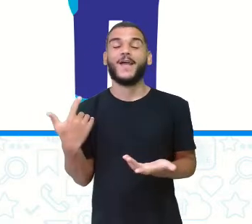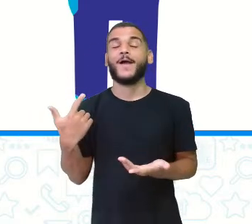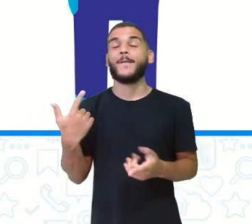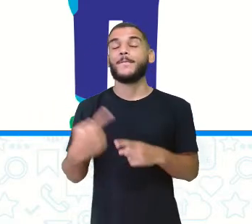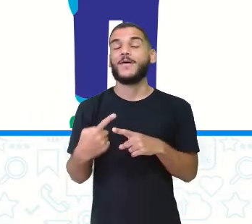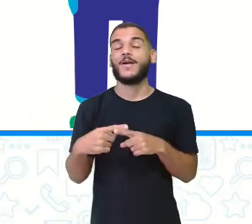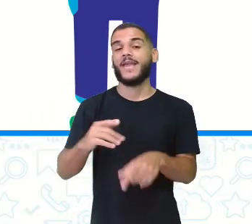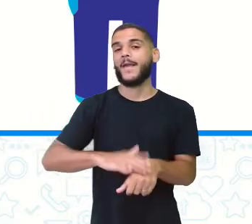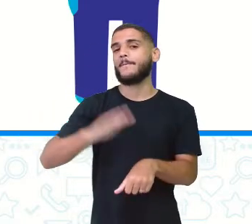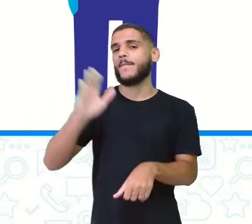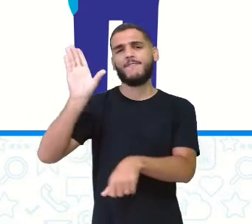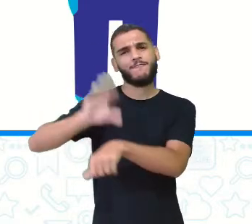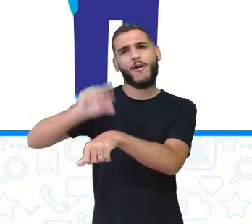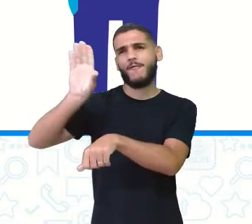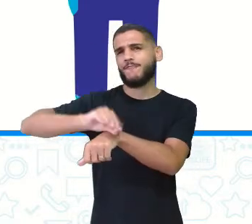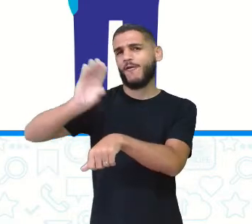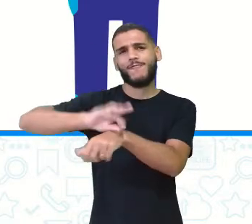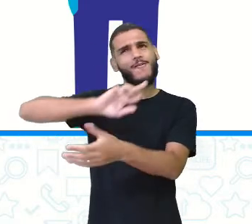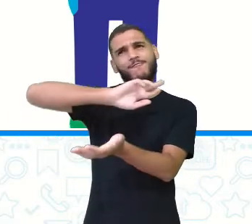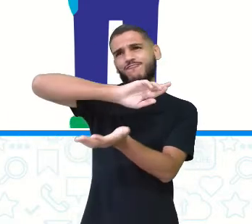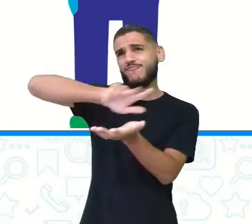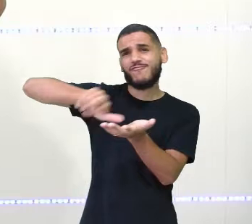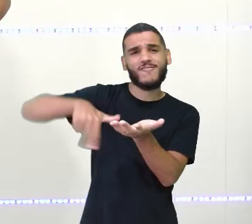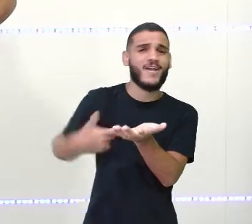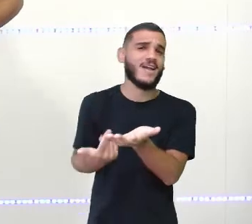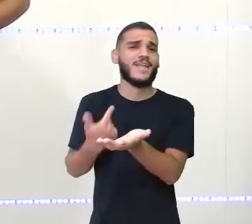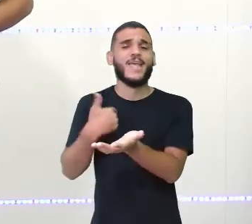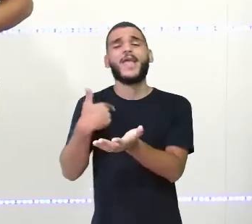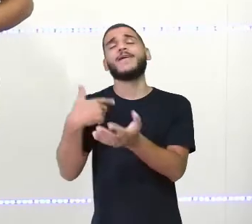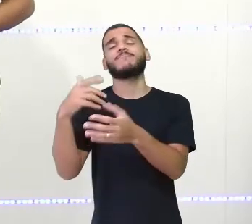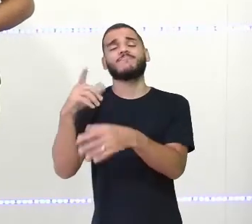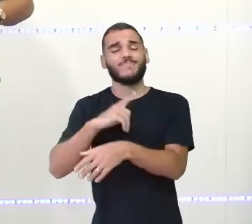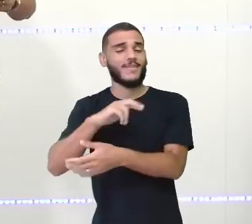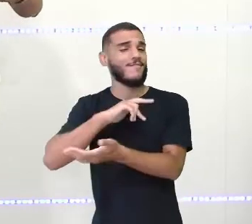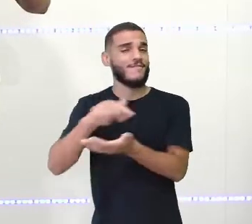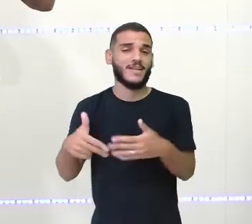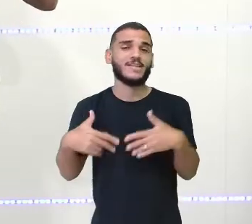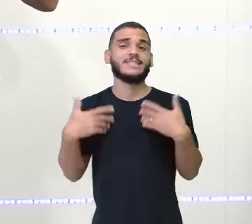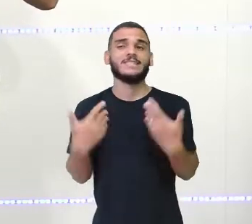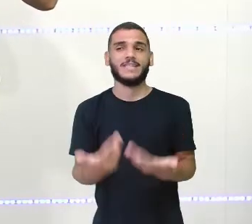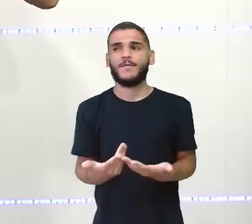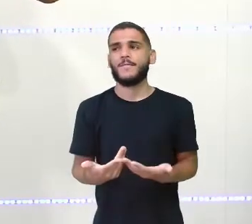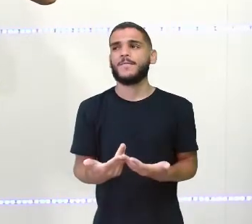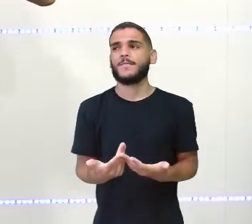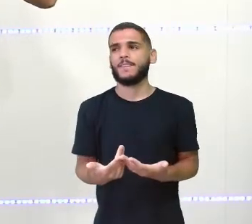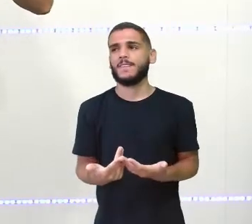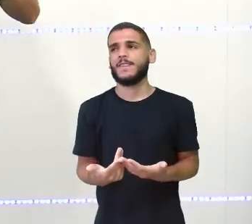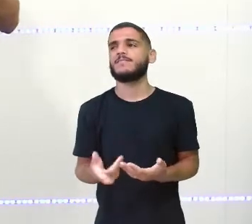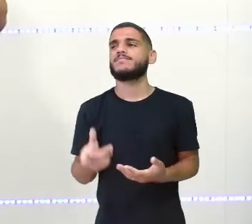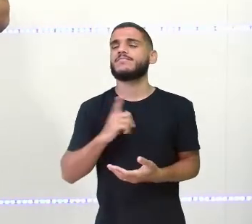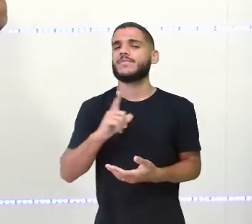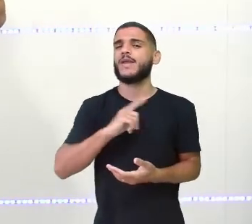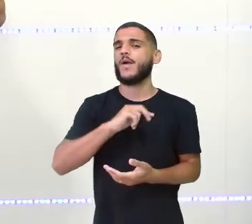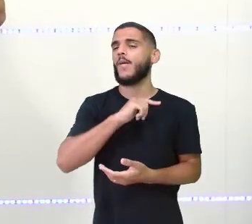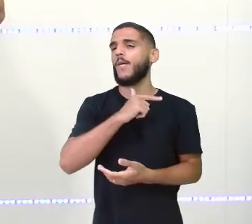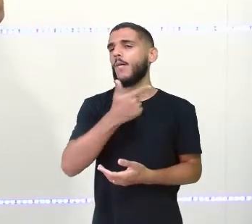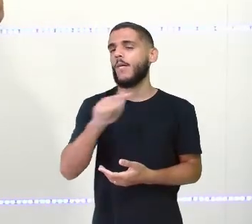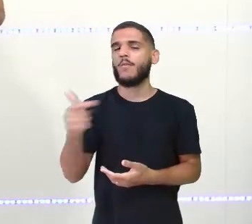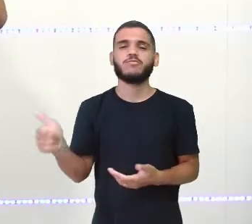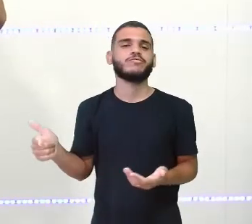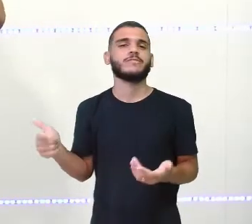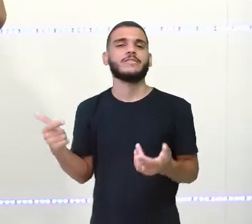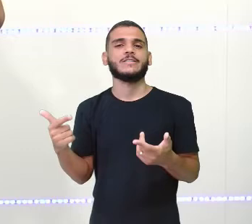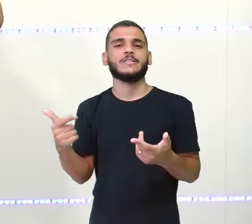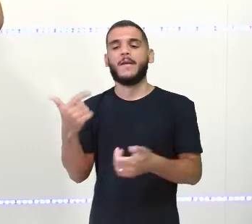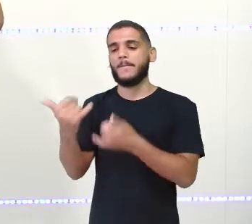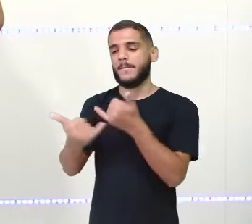tiro foto, mais eu tenho foto. Essa resposta. Gente, olha só, tinha muitas outras adivinhas aqui para fazer com